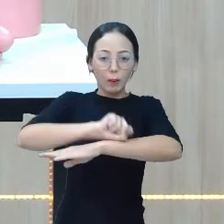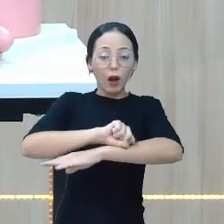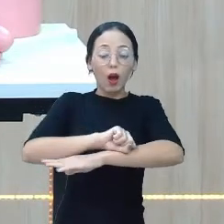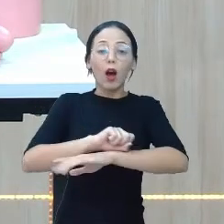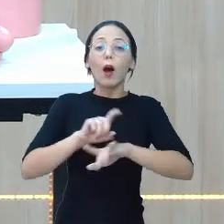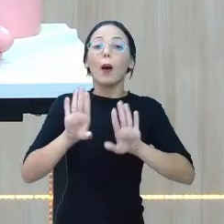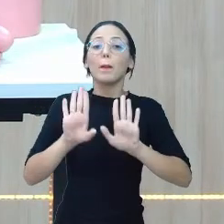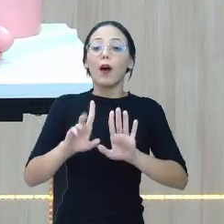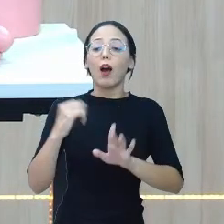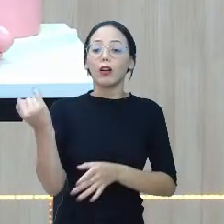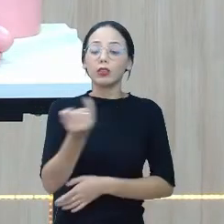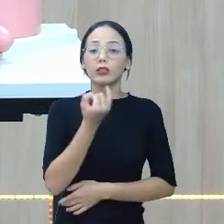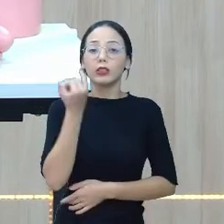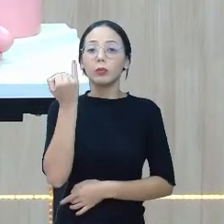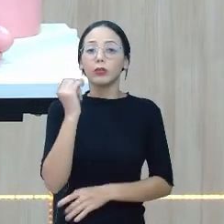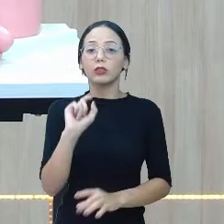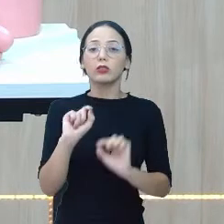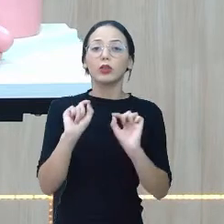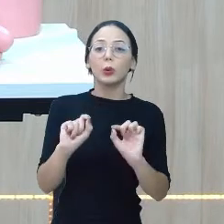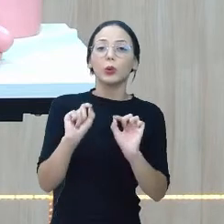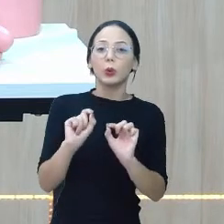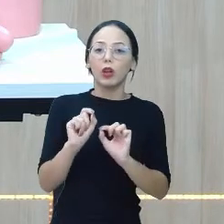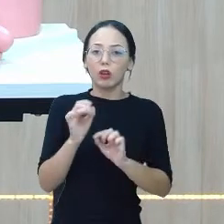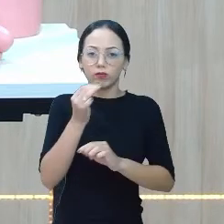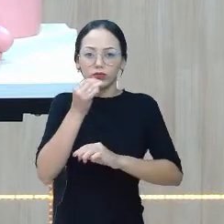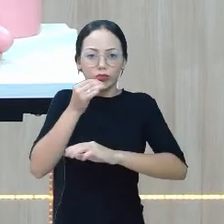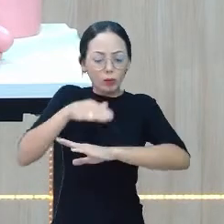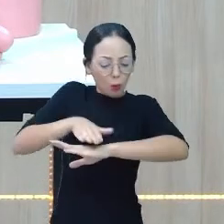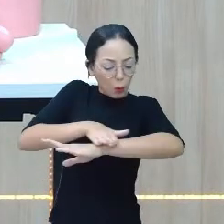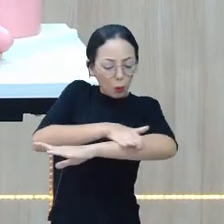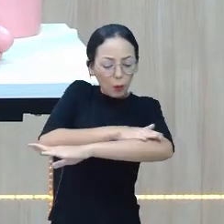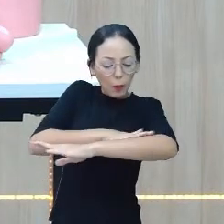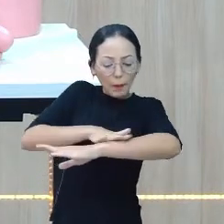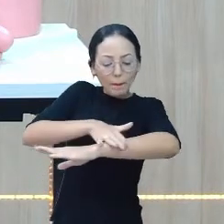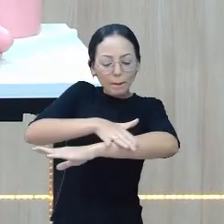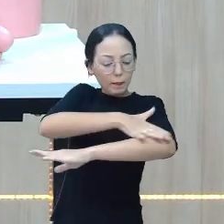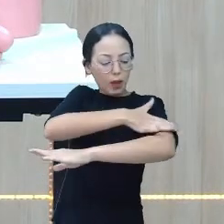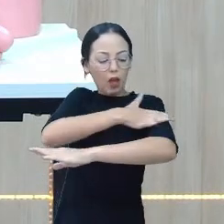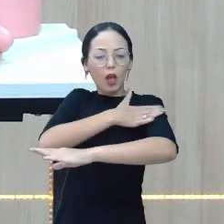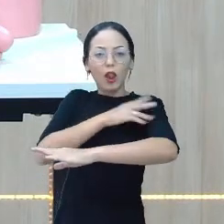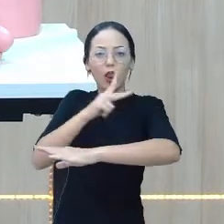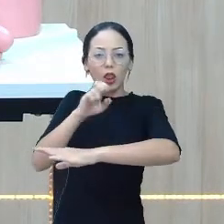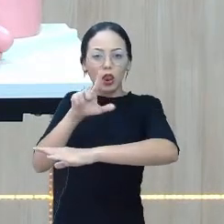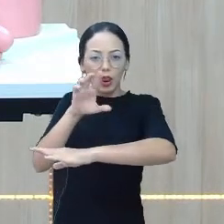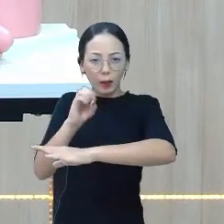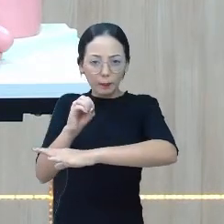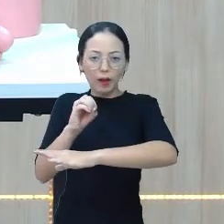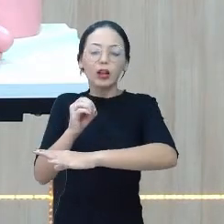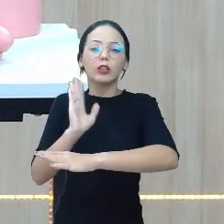algo também muito importante é que a nossa pele, juntamente com esse meio